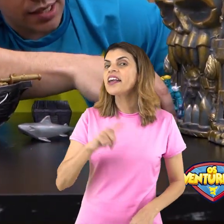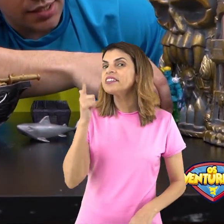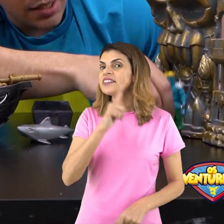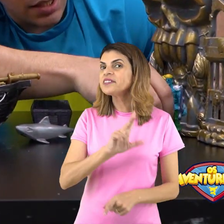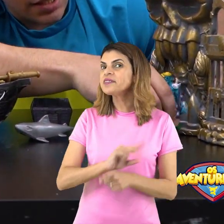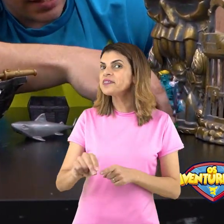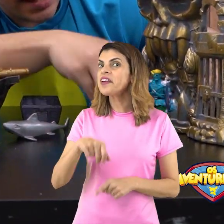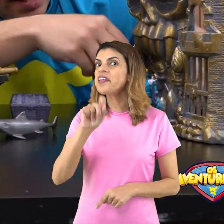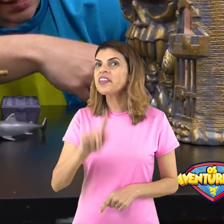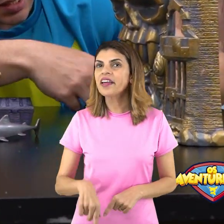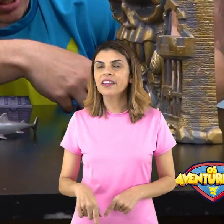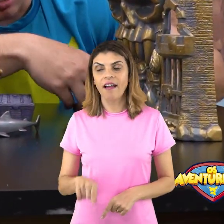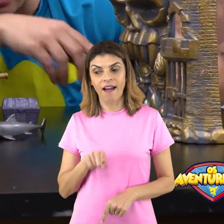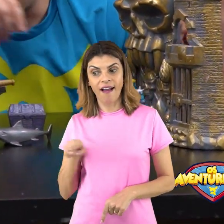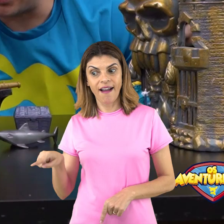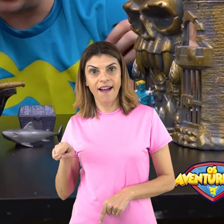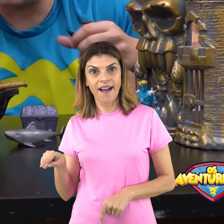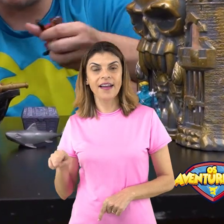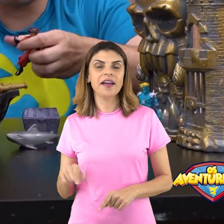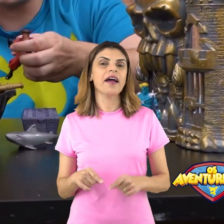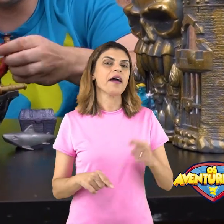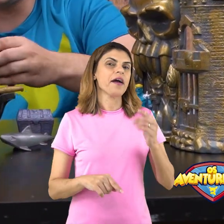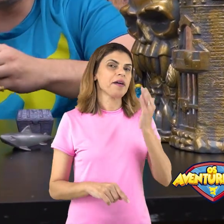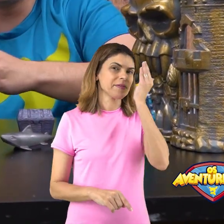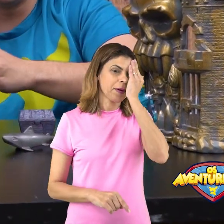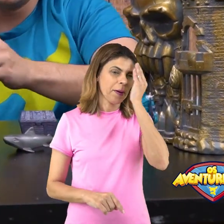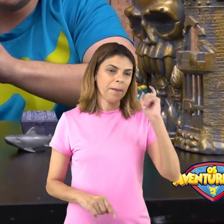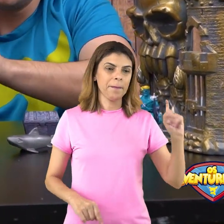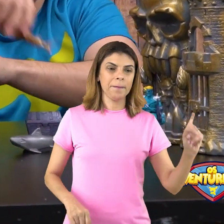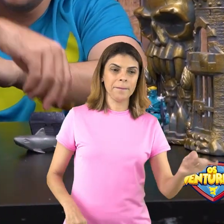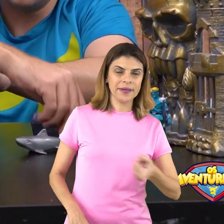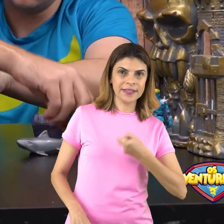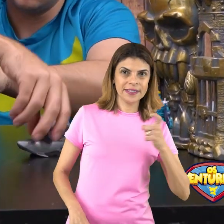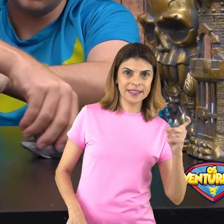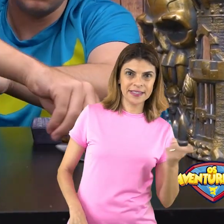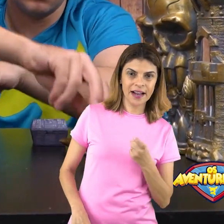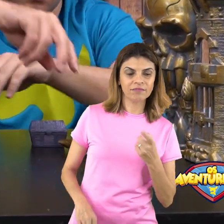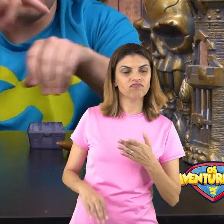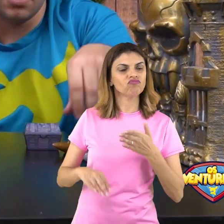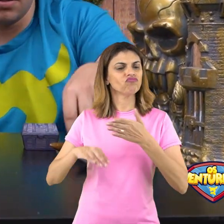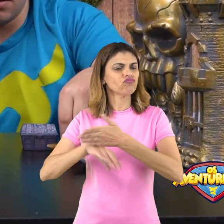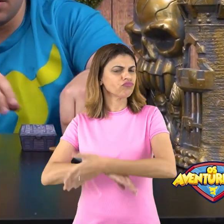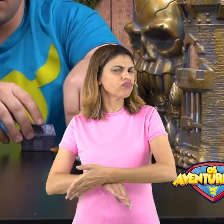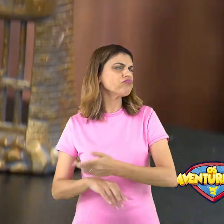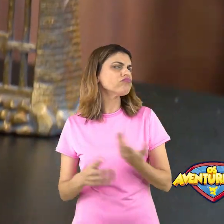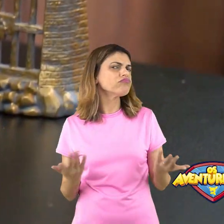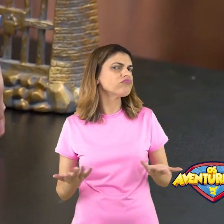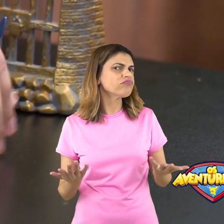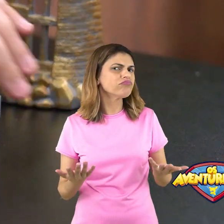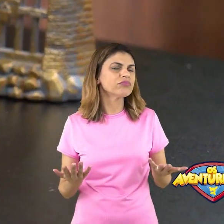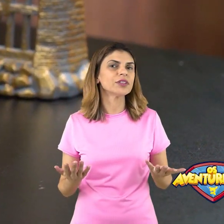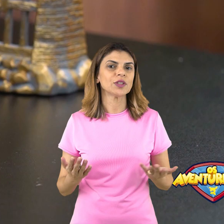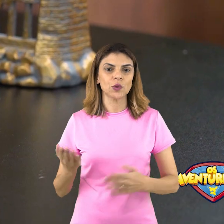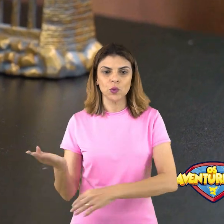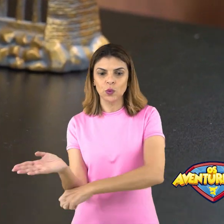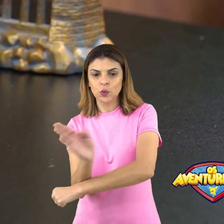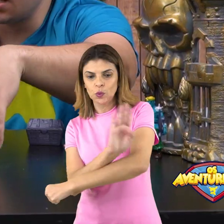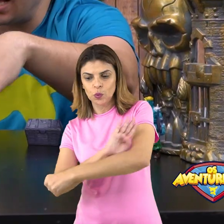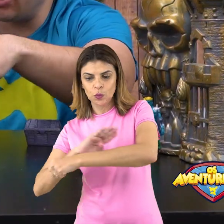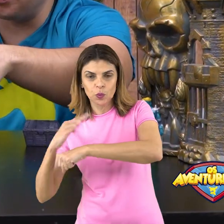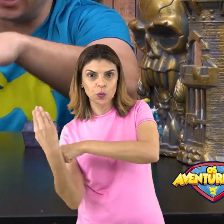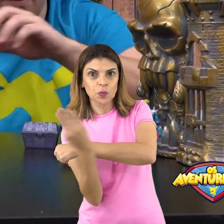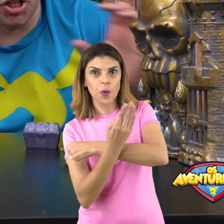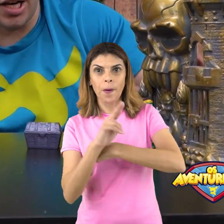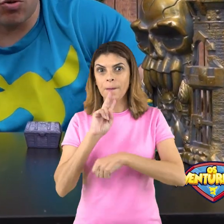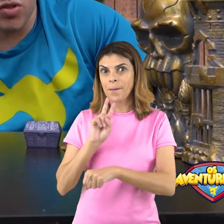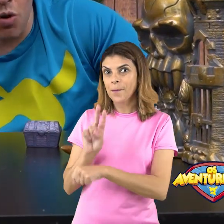entendi, ó. Entendeu? Ele é daí. Ele é daqui, ó, e o pirata vai invadir. E aí tem os tubarãozinhos aqui, ó, que protege ele. Os tubarões estão protegendo,